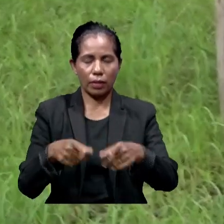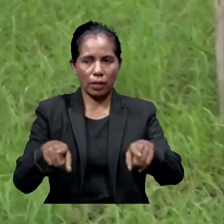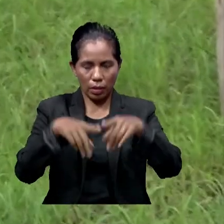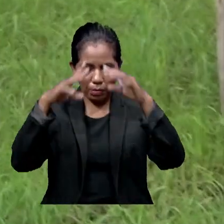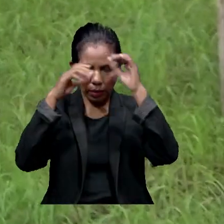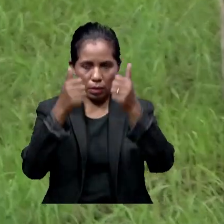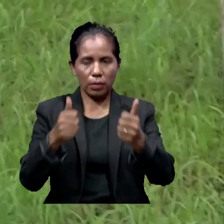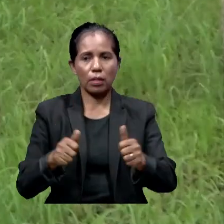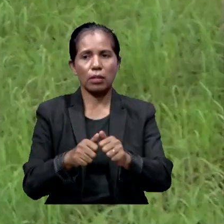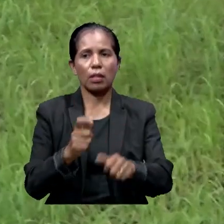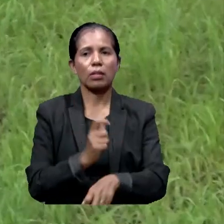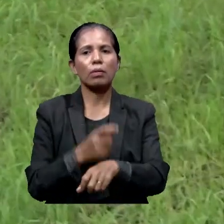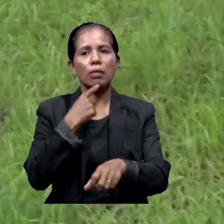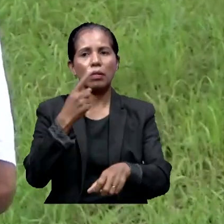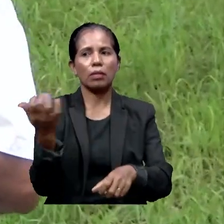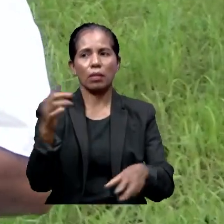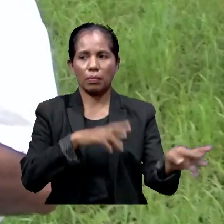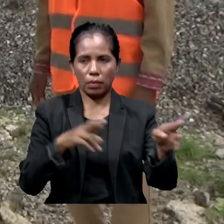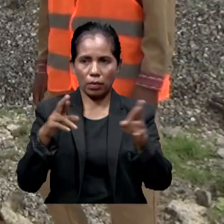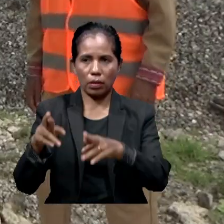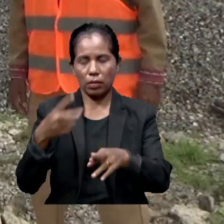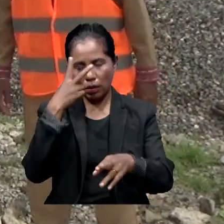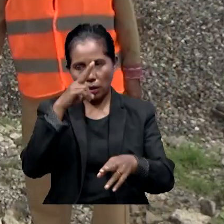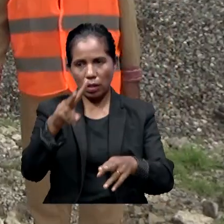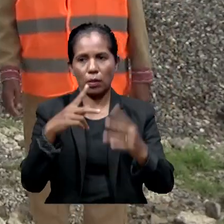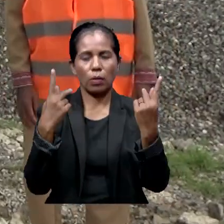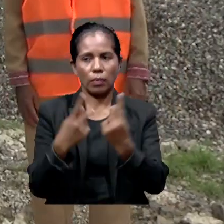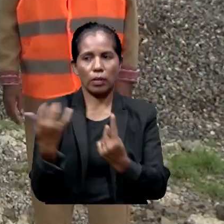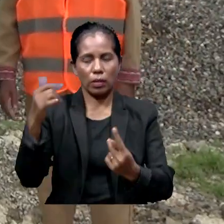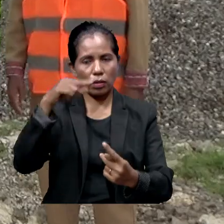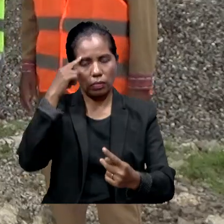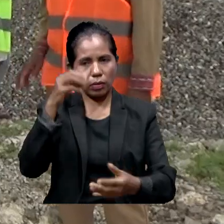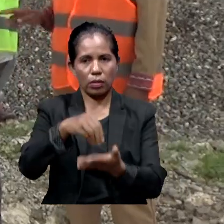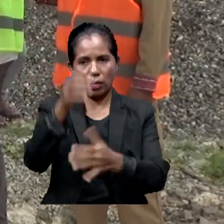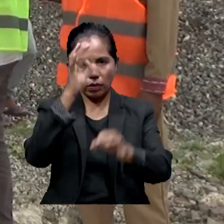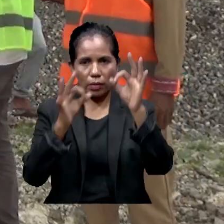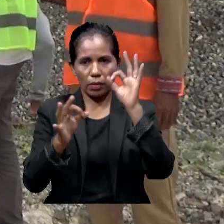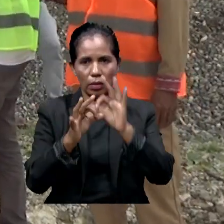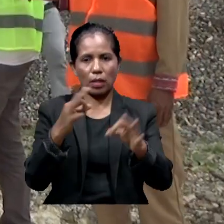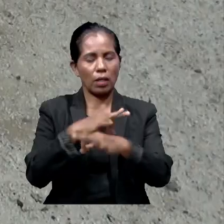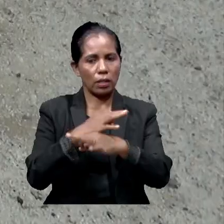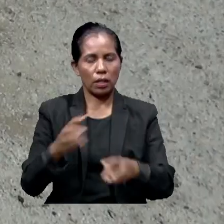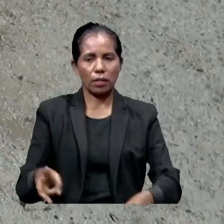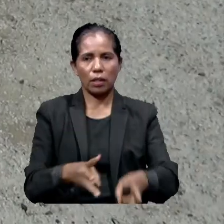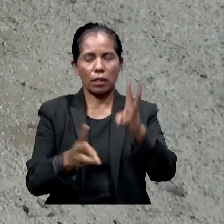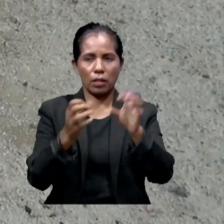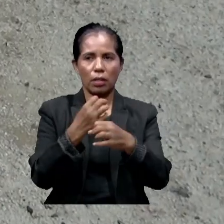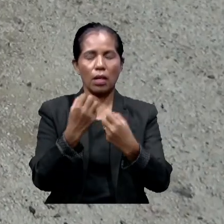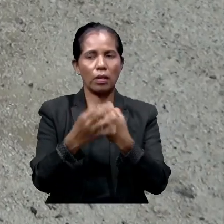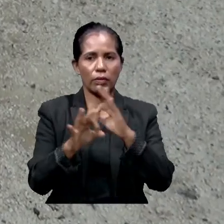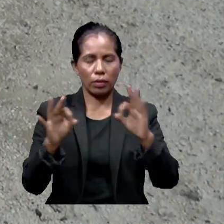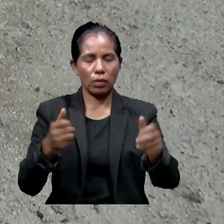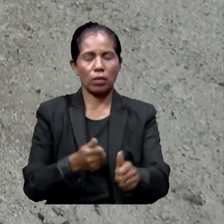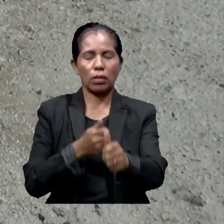presidente administrativo Atauru informa sira pronto atu controla companhia nebe governo fofiar ho di reabilita estrada ne ho di bele finaliza tuir contrato